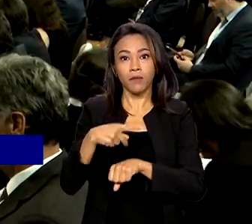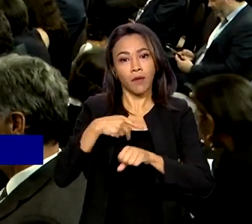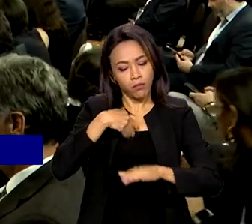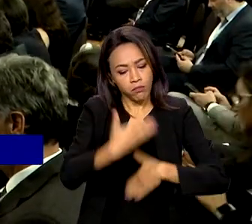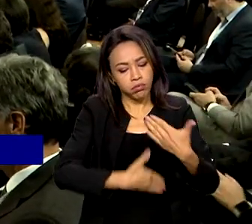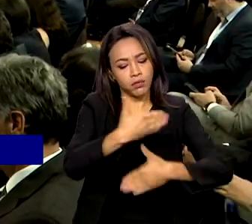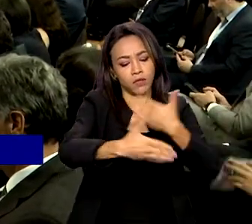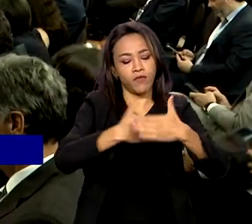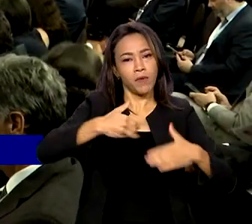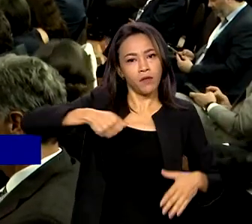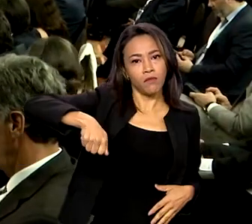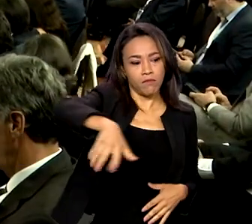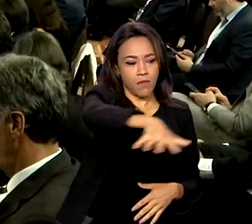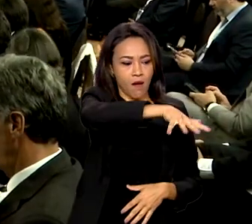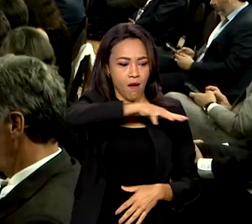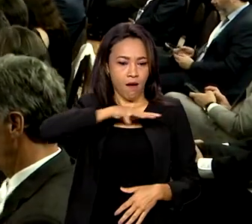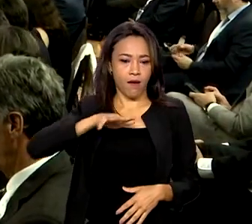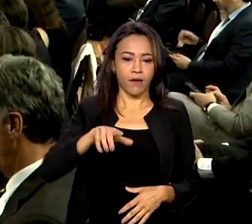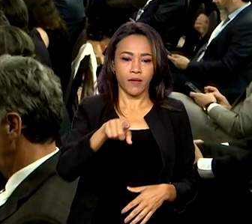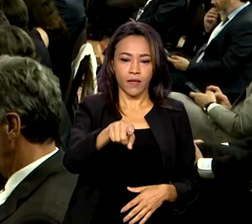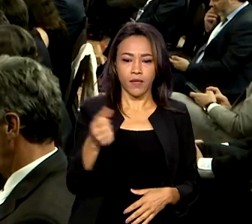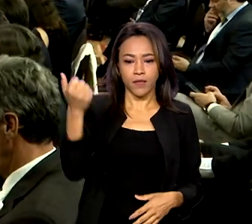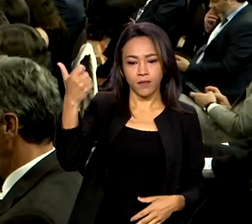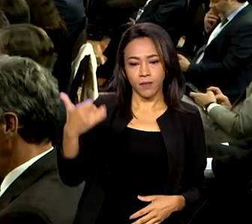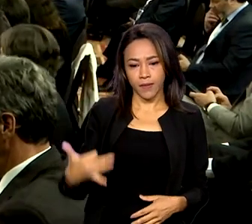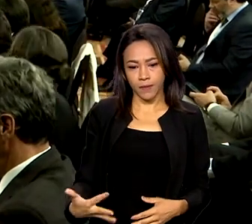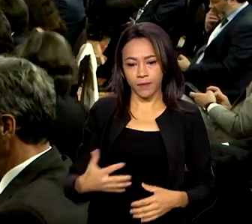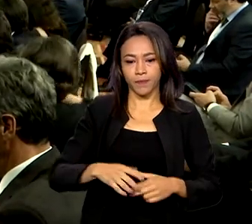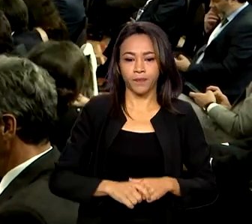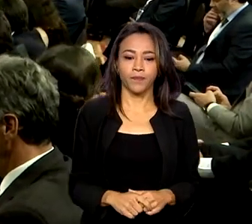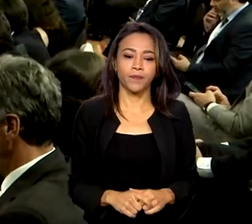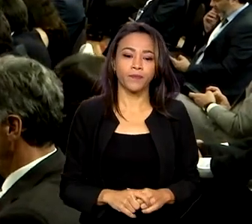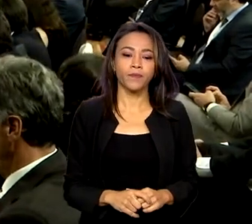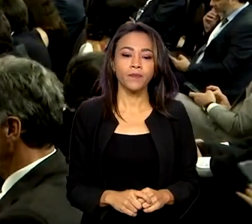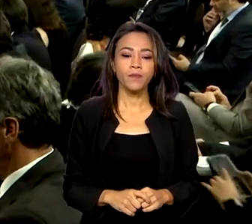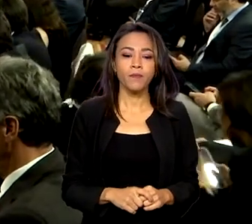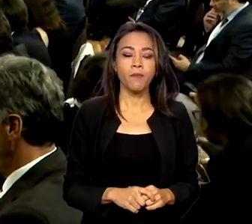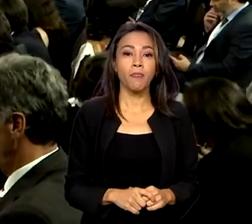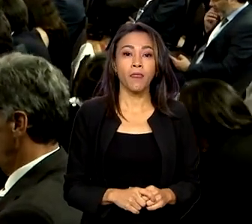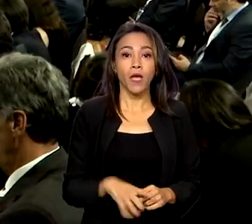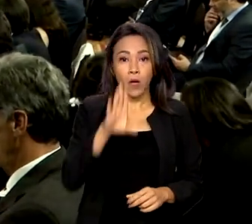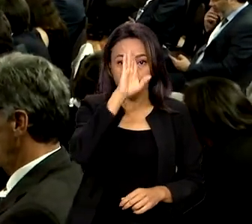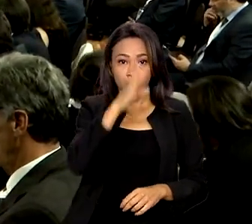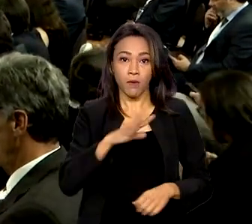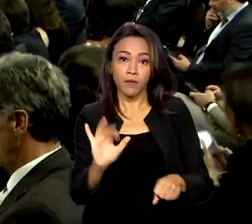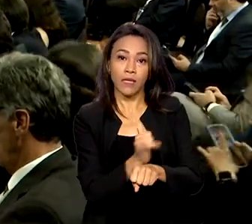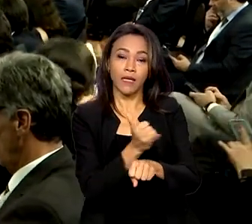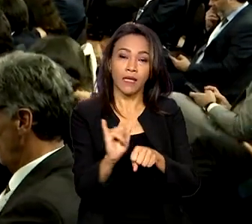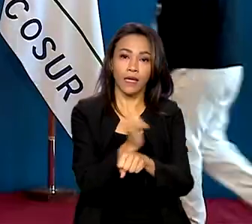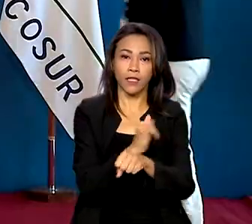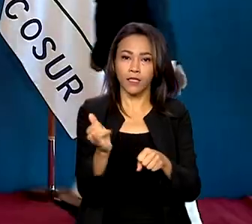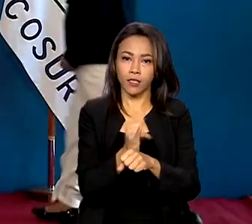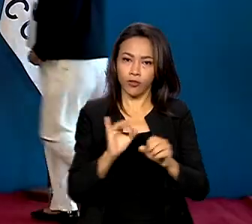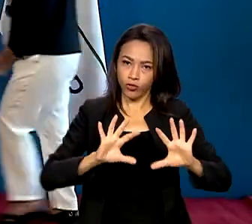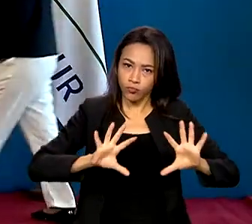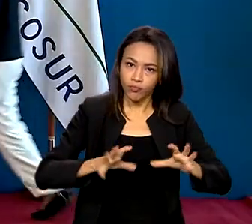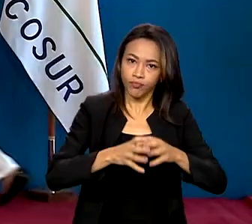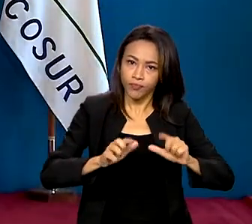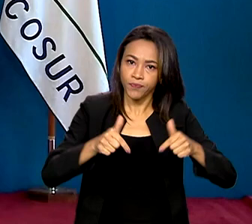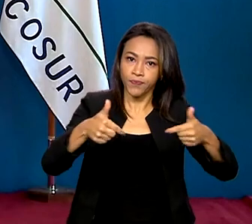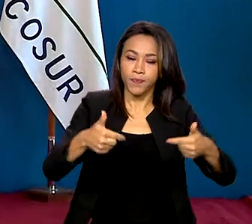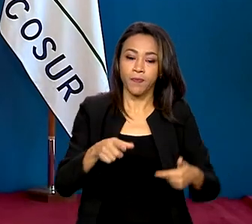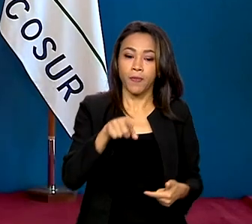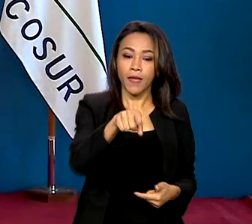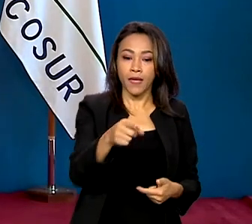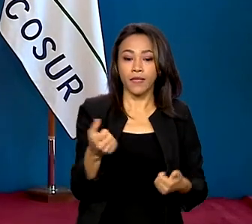região. O Mercosul é sua plataforma de saída ao mundo, seu principal instrumento de inserção internacional. A sintonia entre